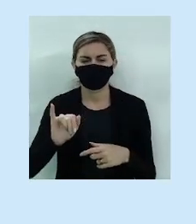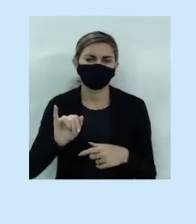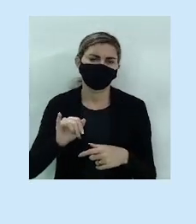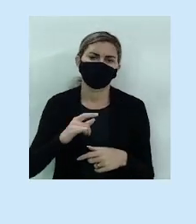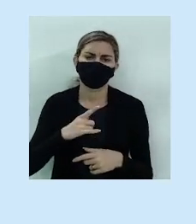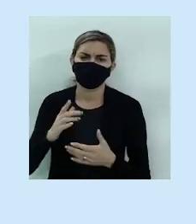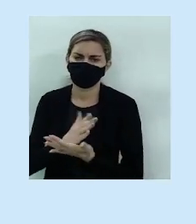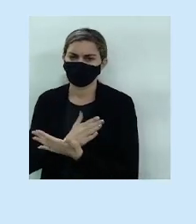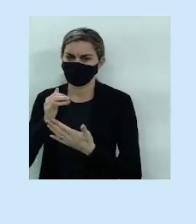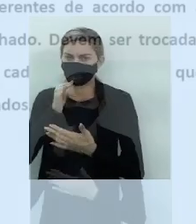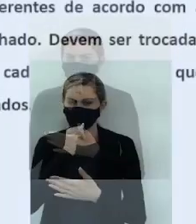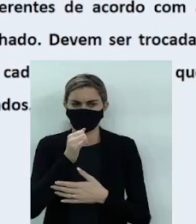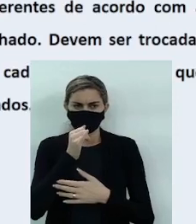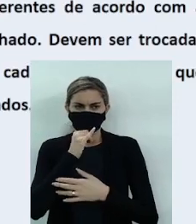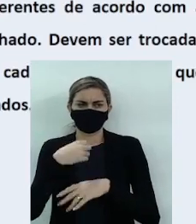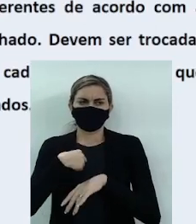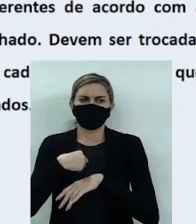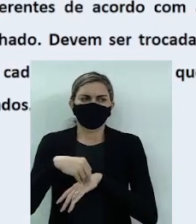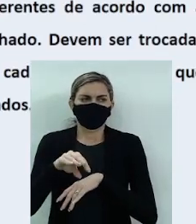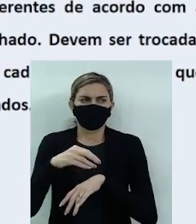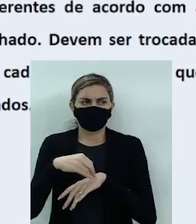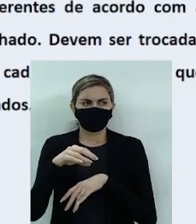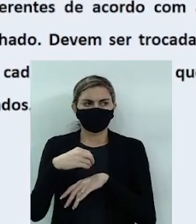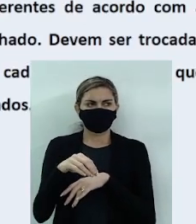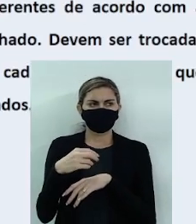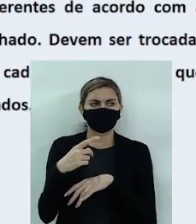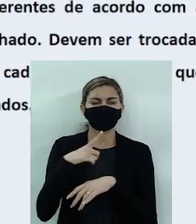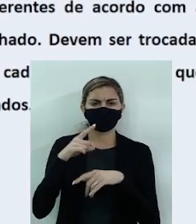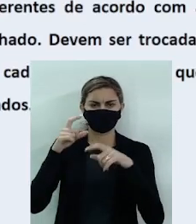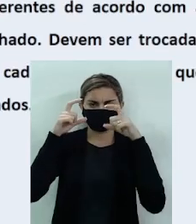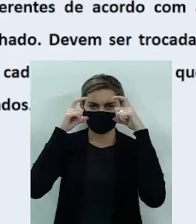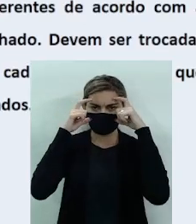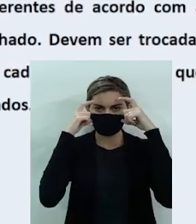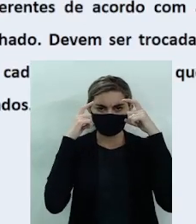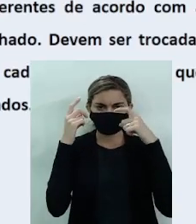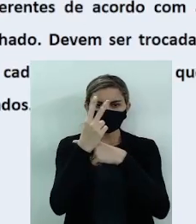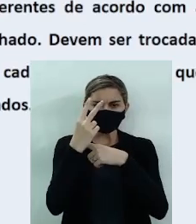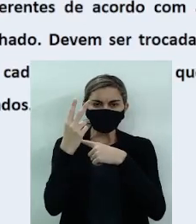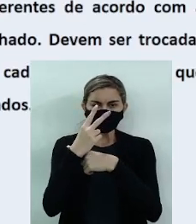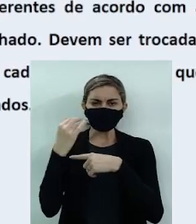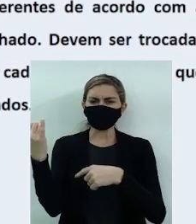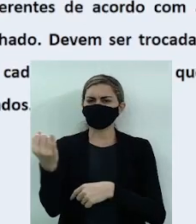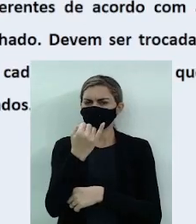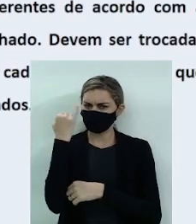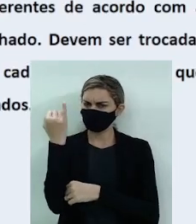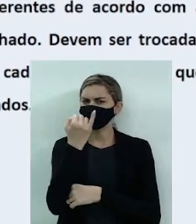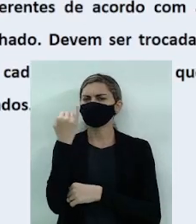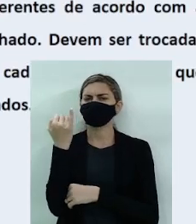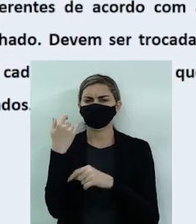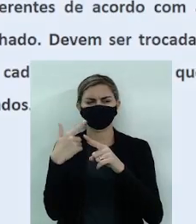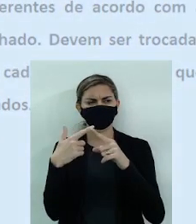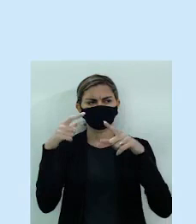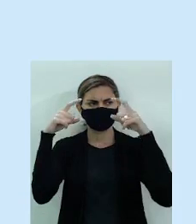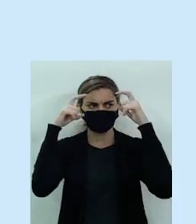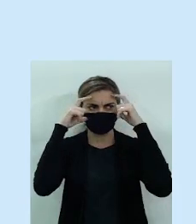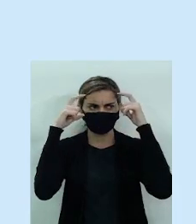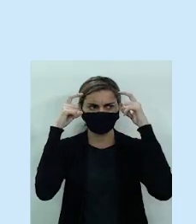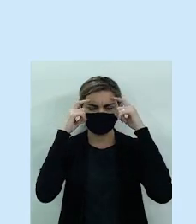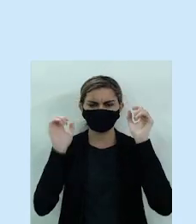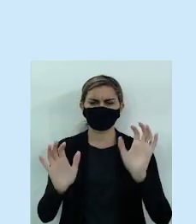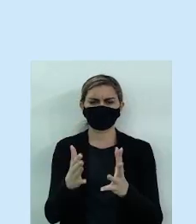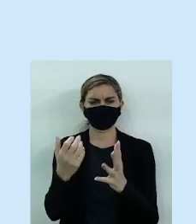Então, alguns exemplos que a gente colocou são os óculos de proteção. Então é importante, né, porque esses óculos eles vão